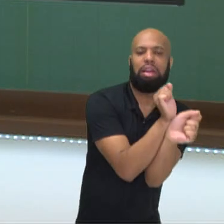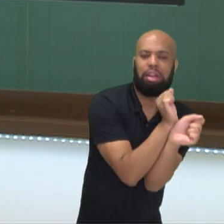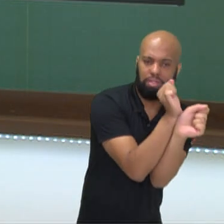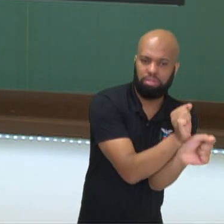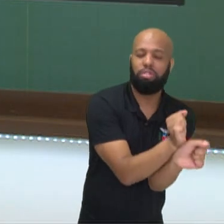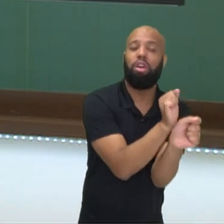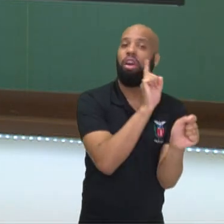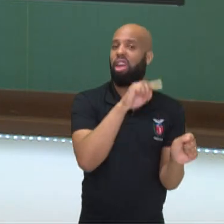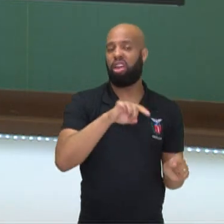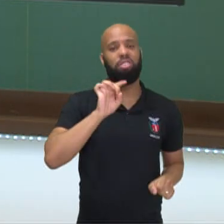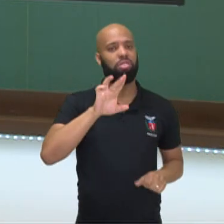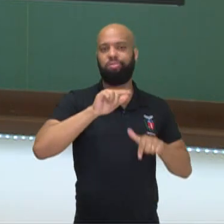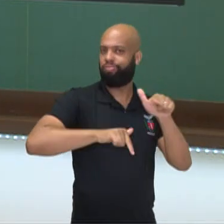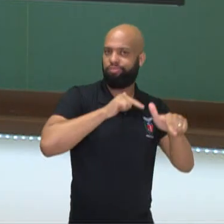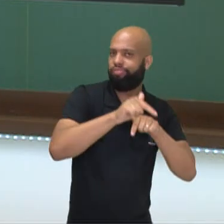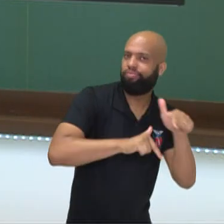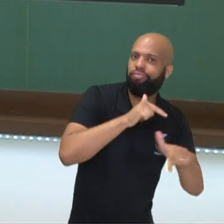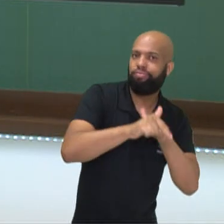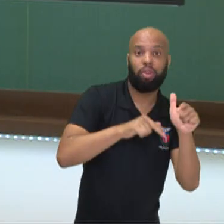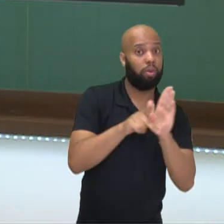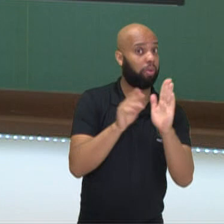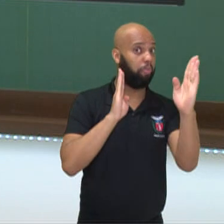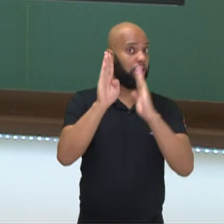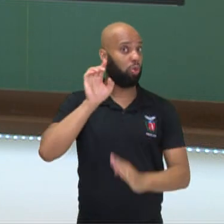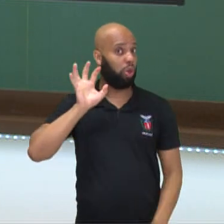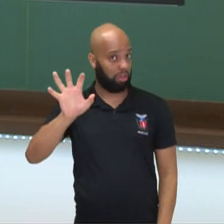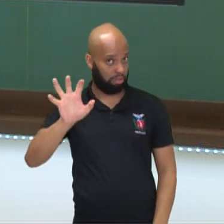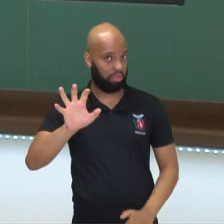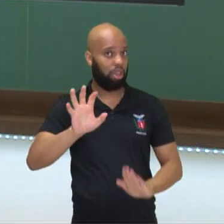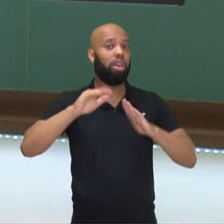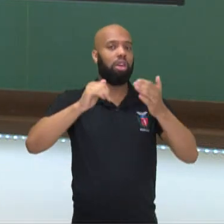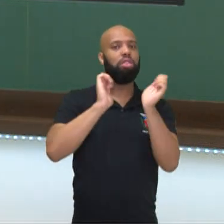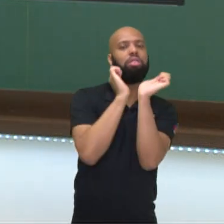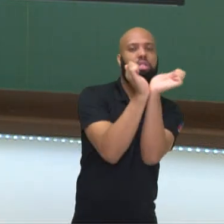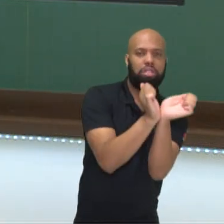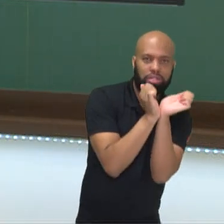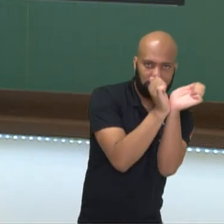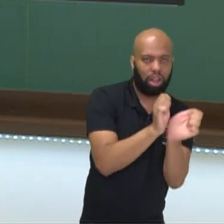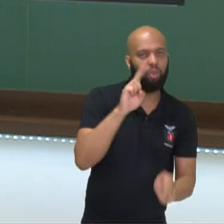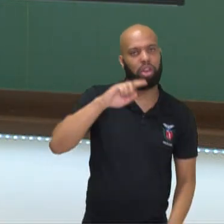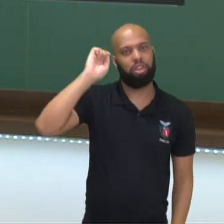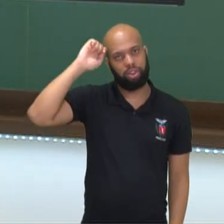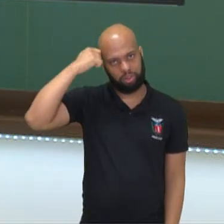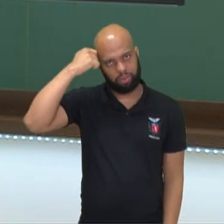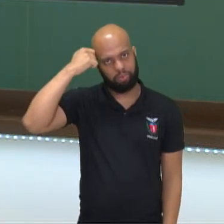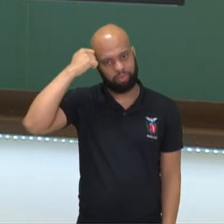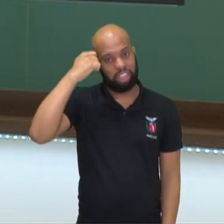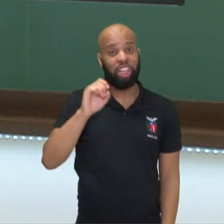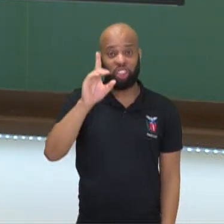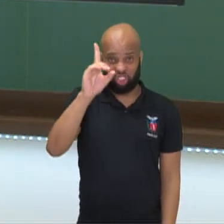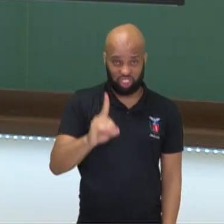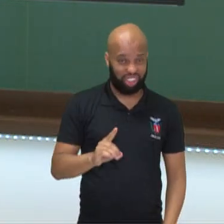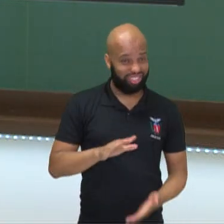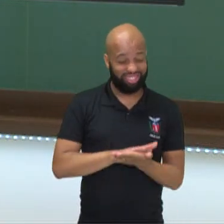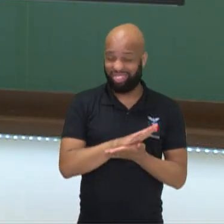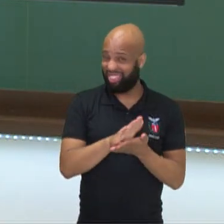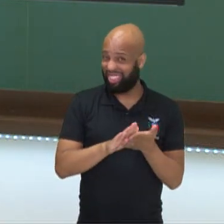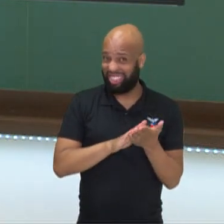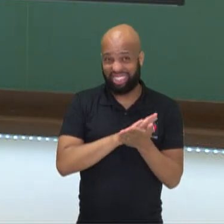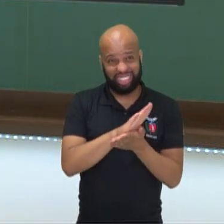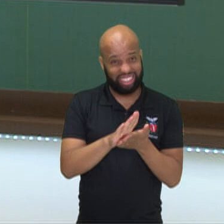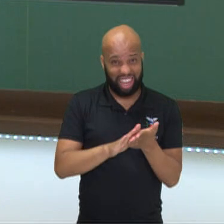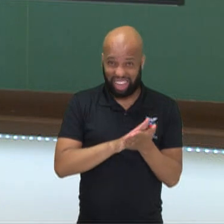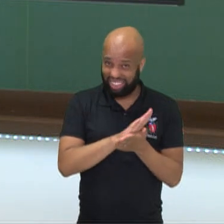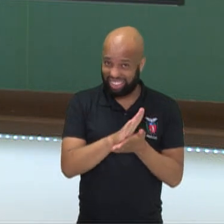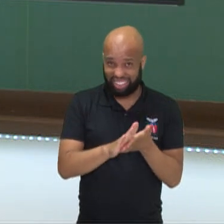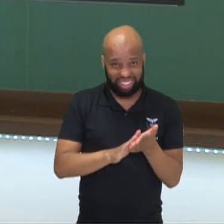de trabalho, ferramentas de trabalho. Os escravos, então, os negros. Sem direitos, claro, ferramentas, sem